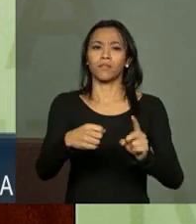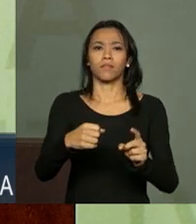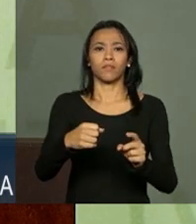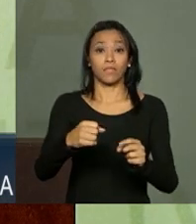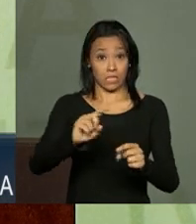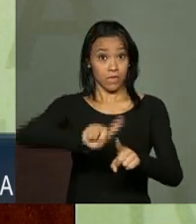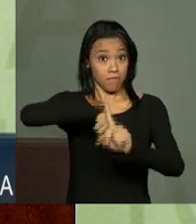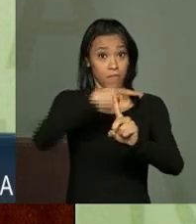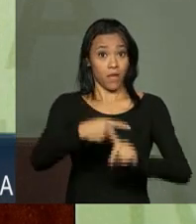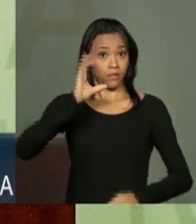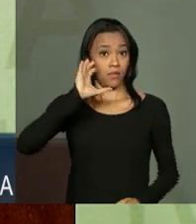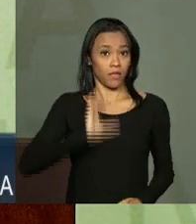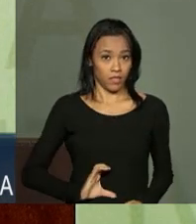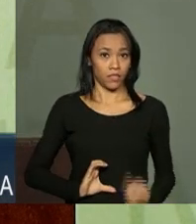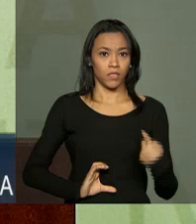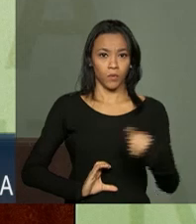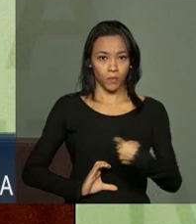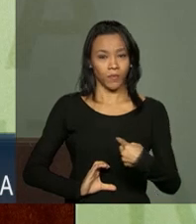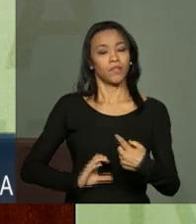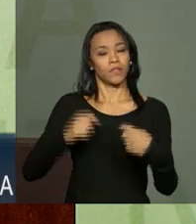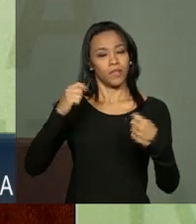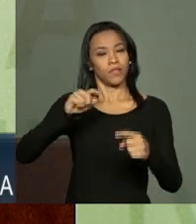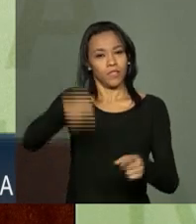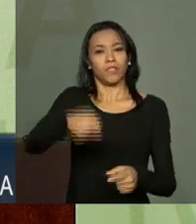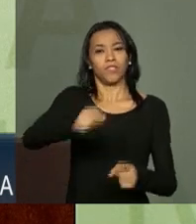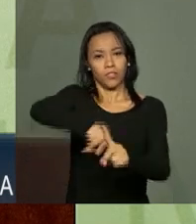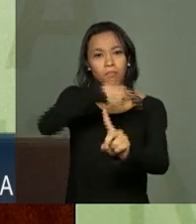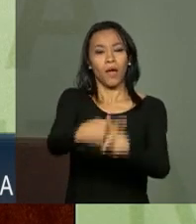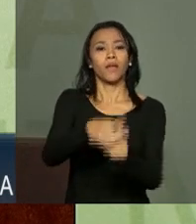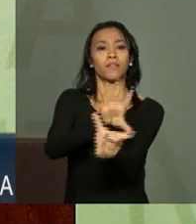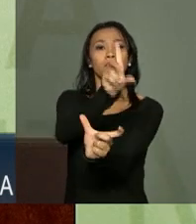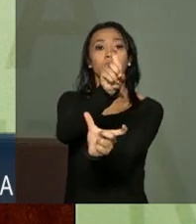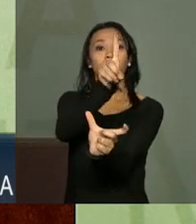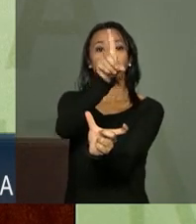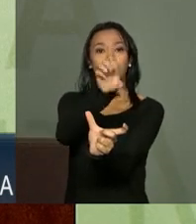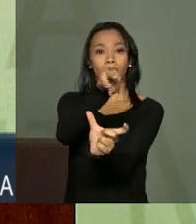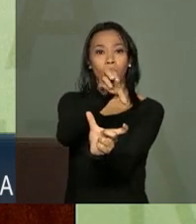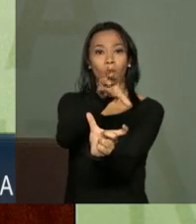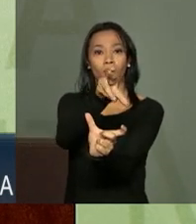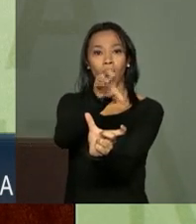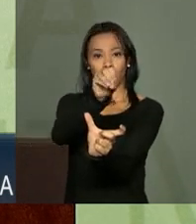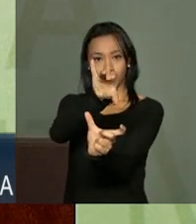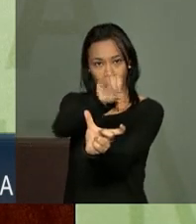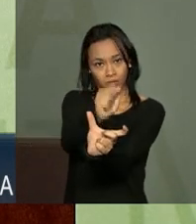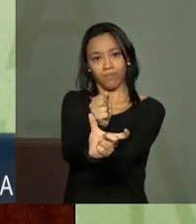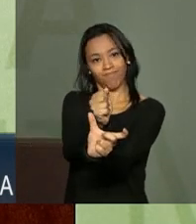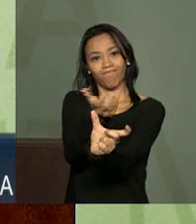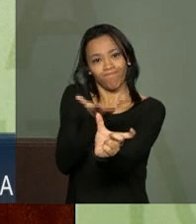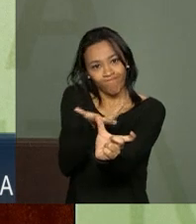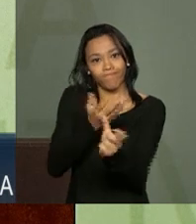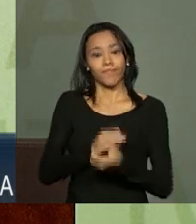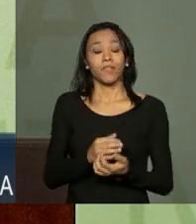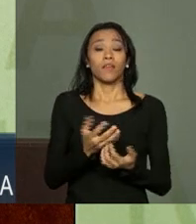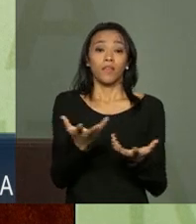mais cidadania exigem mais democracia, e vice-versa. Portanto, eu